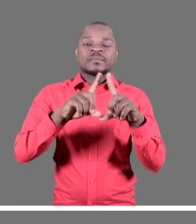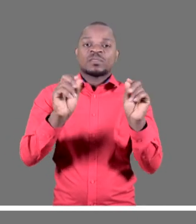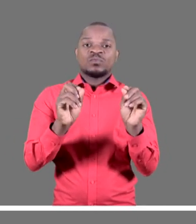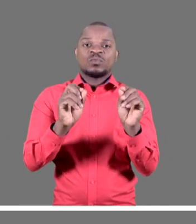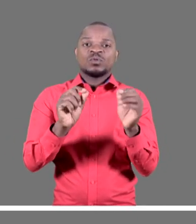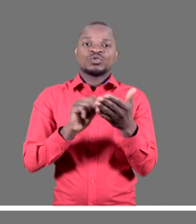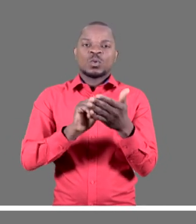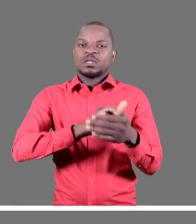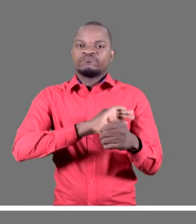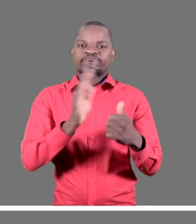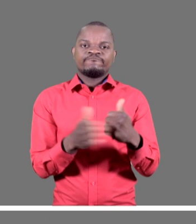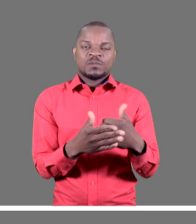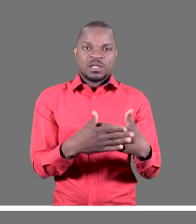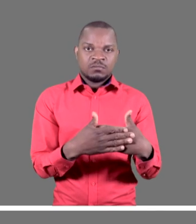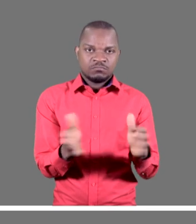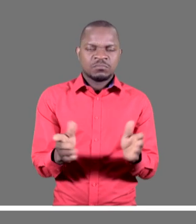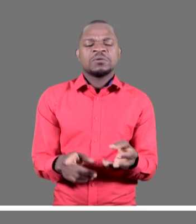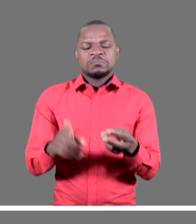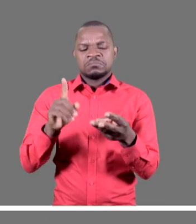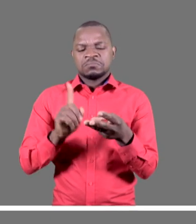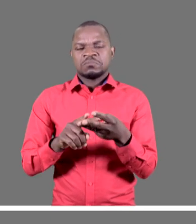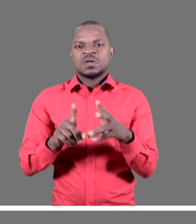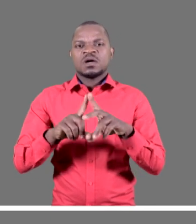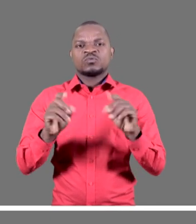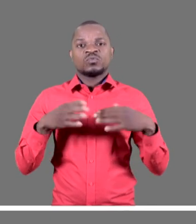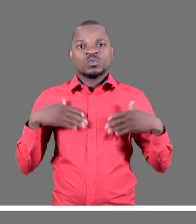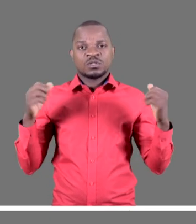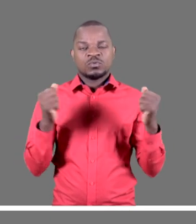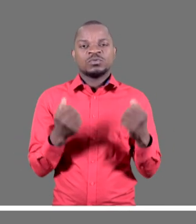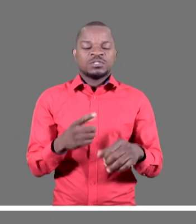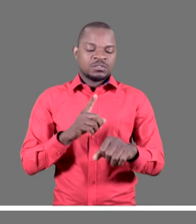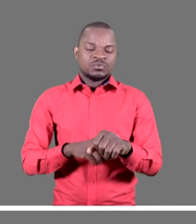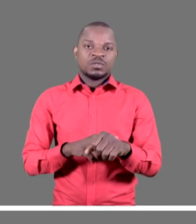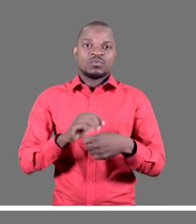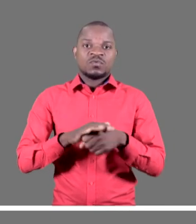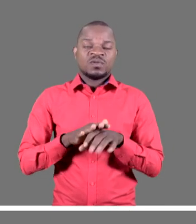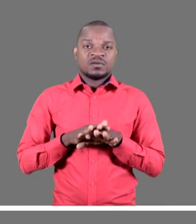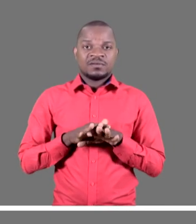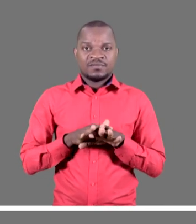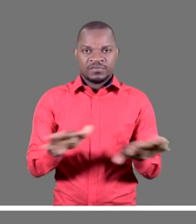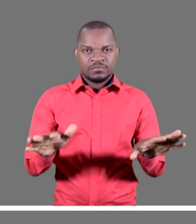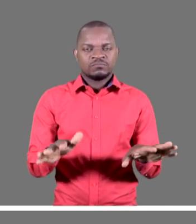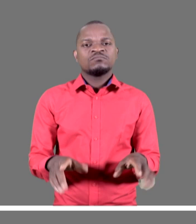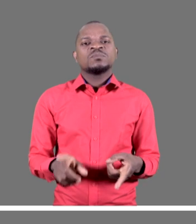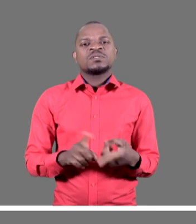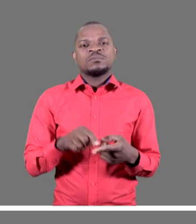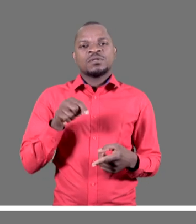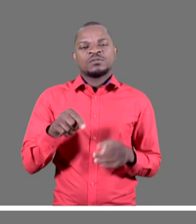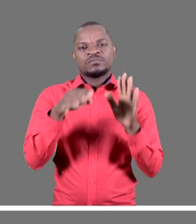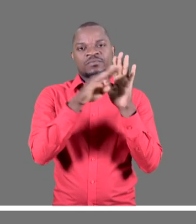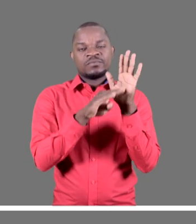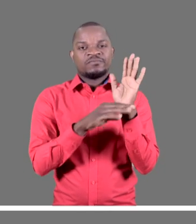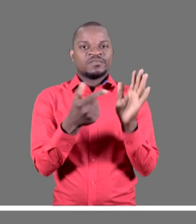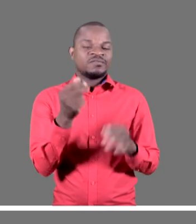retoma às aulas e acesso ao serviço de saúde neste período da pandemia da Covid-19. A presente